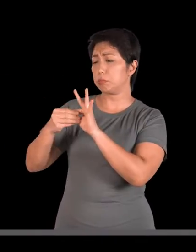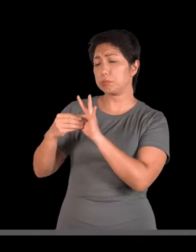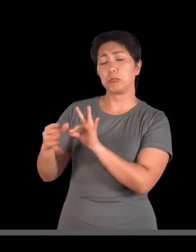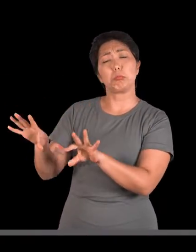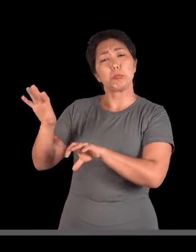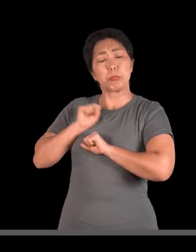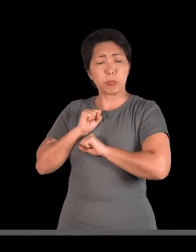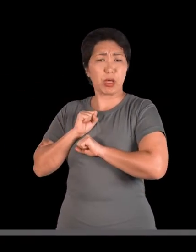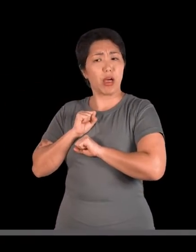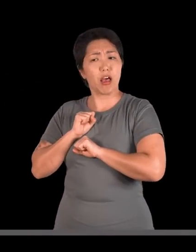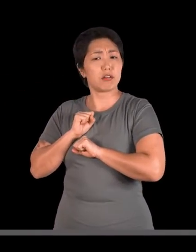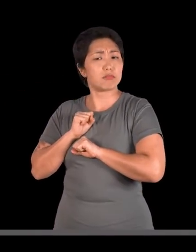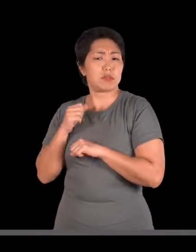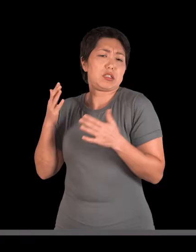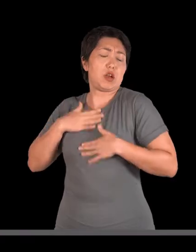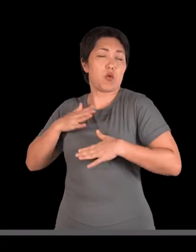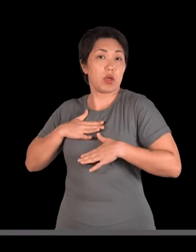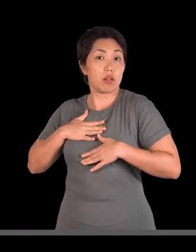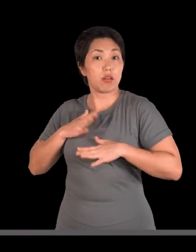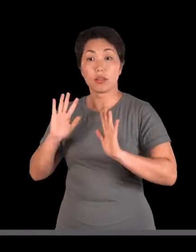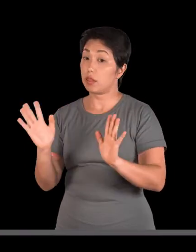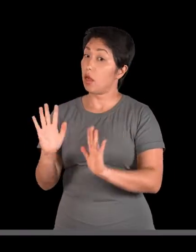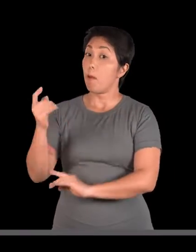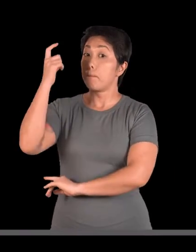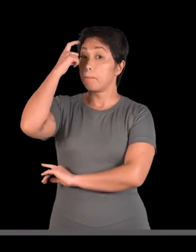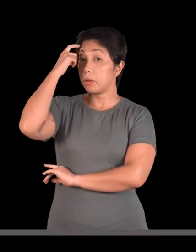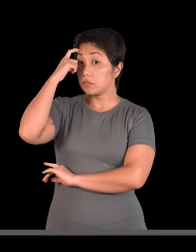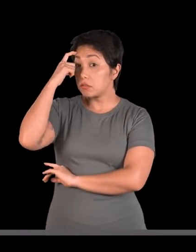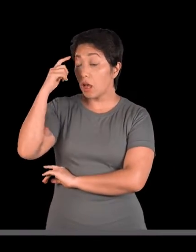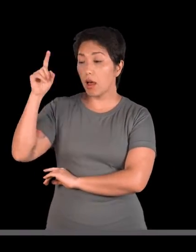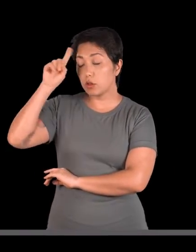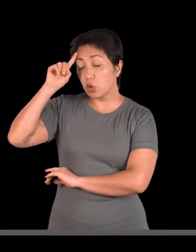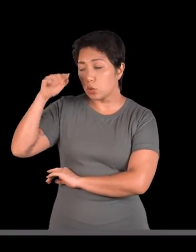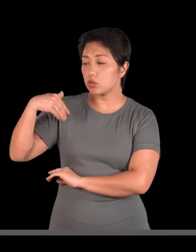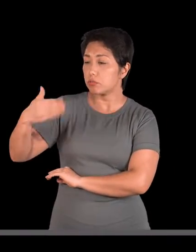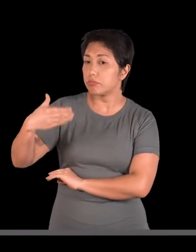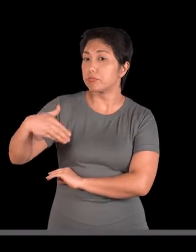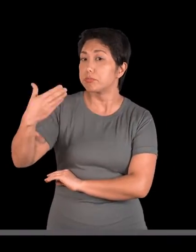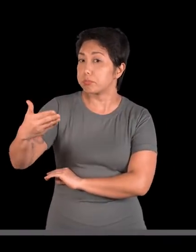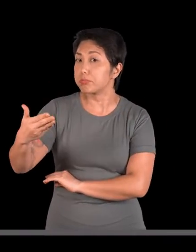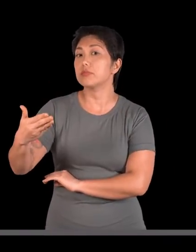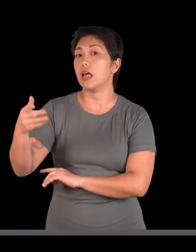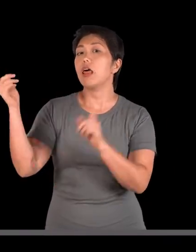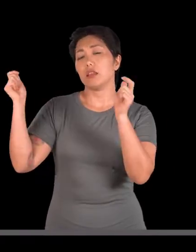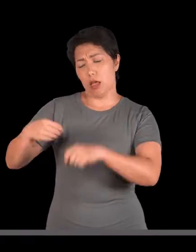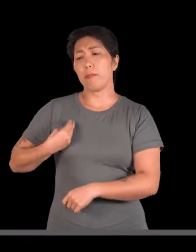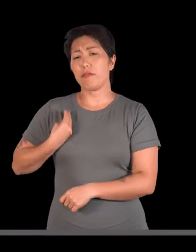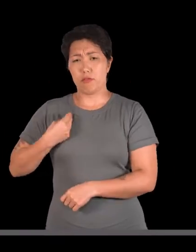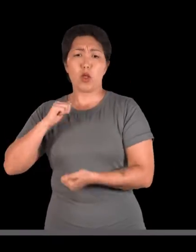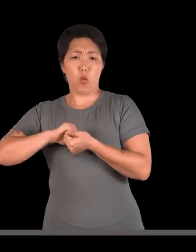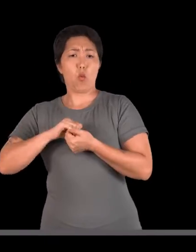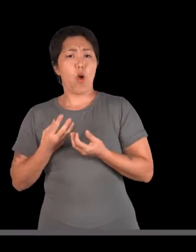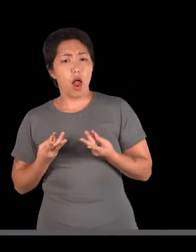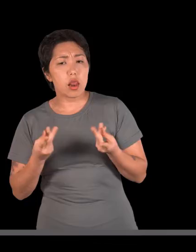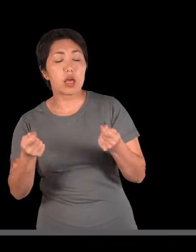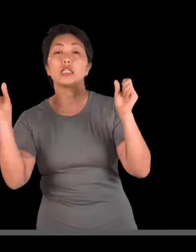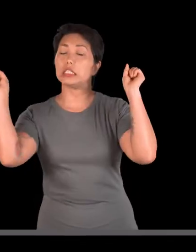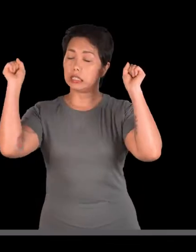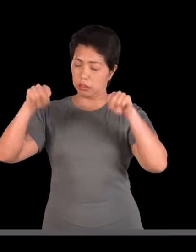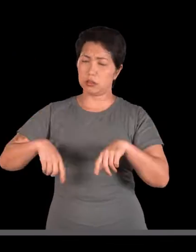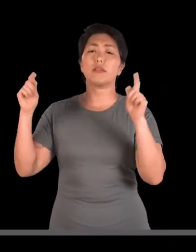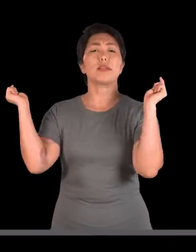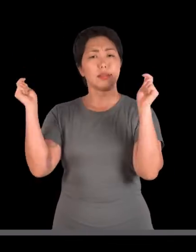que conviver ao longo de toda a vida, tomando remédios frequentes, com todo um cuidado. É possível se viver com qualidade com